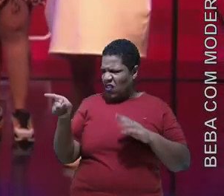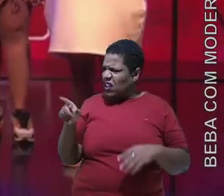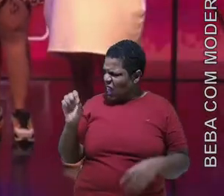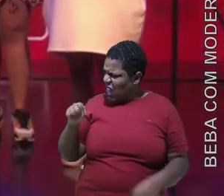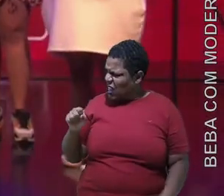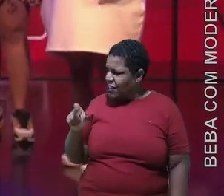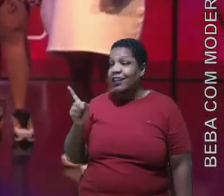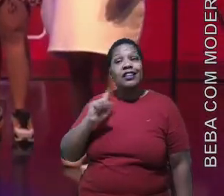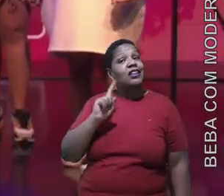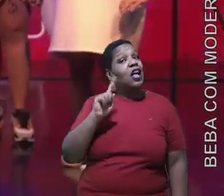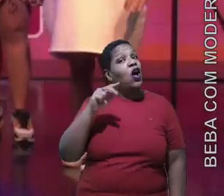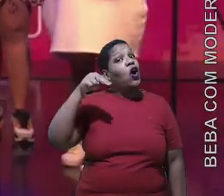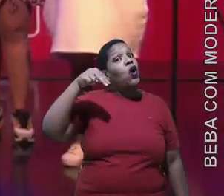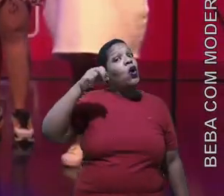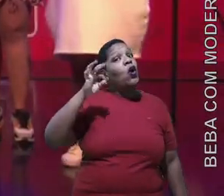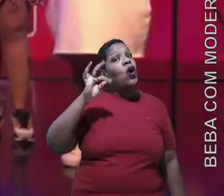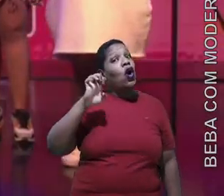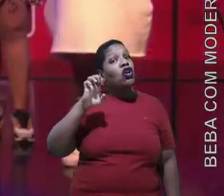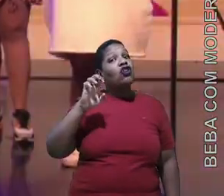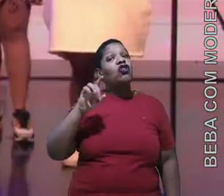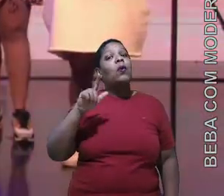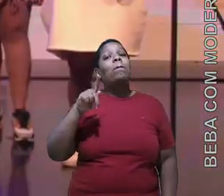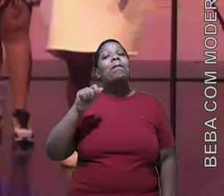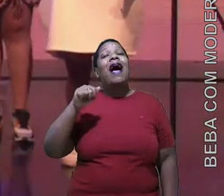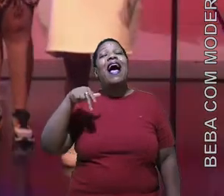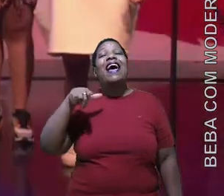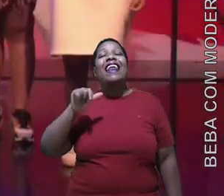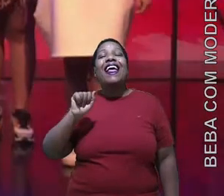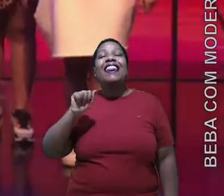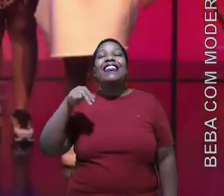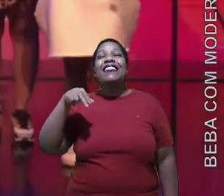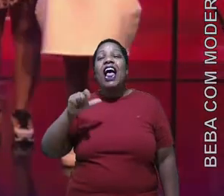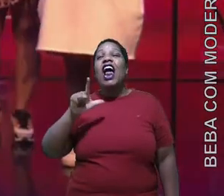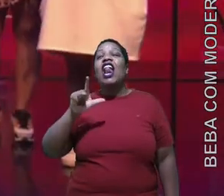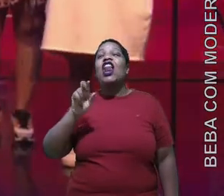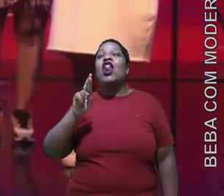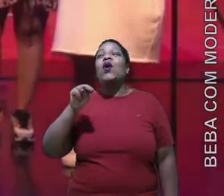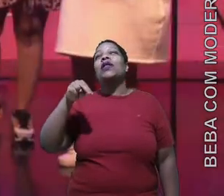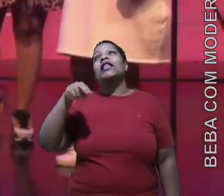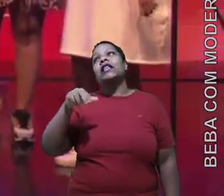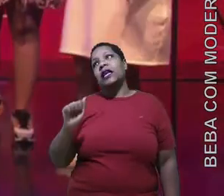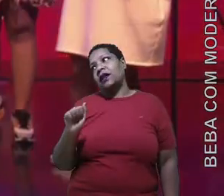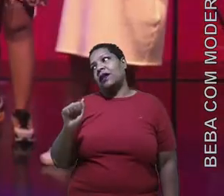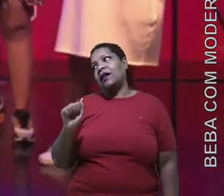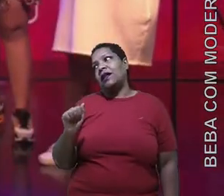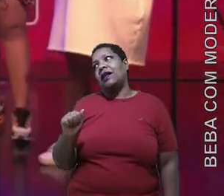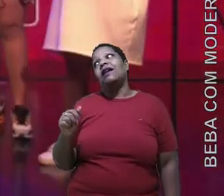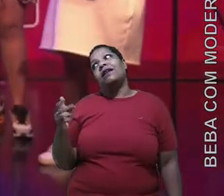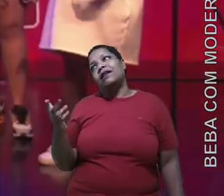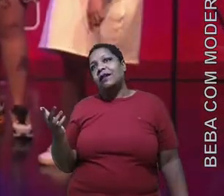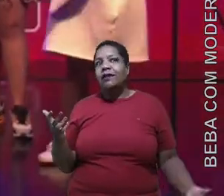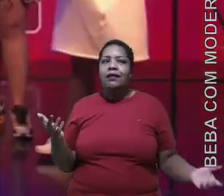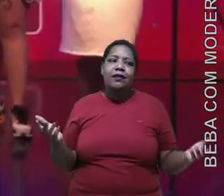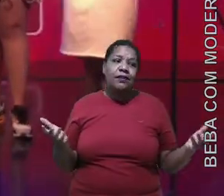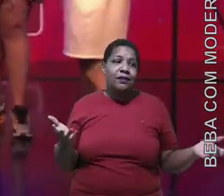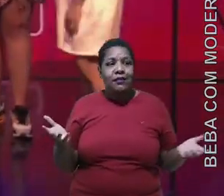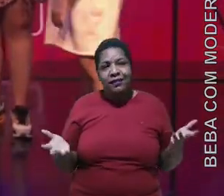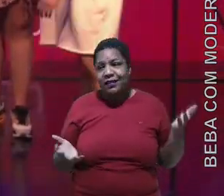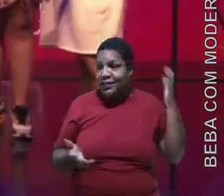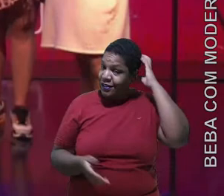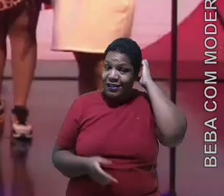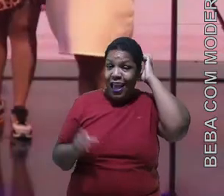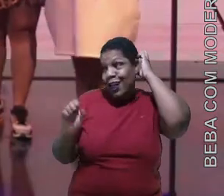garota sou do Norte do Paraná Londrina que é o Londrina sua nós não sabia também que era da região